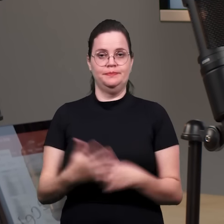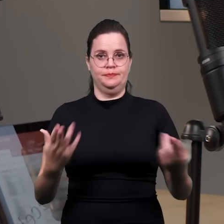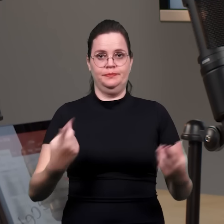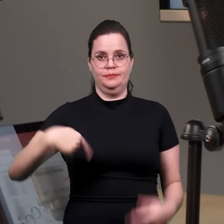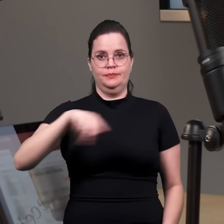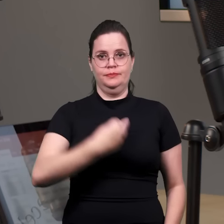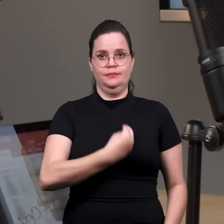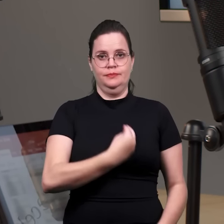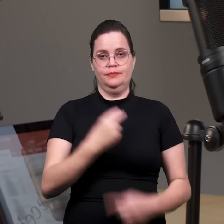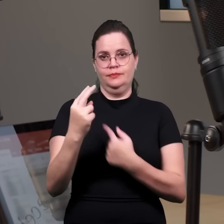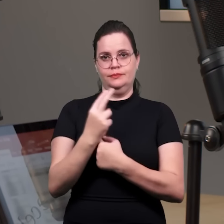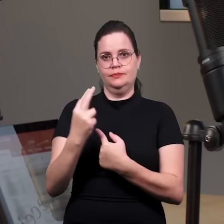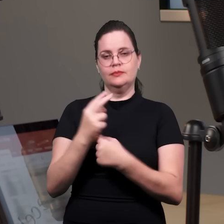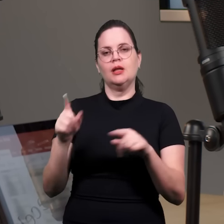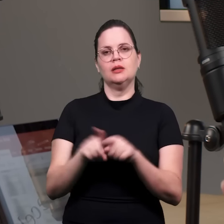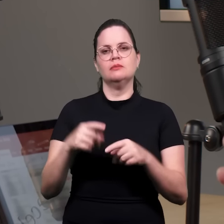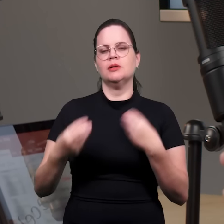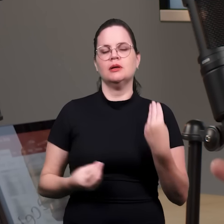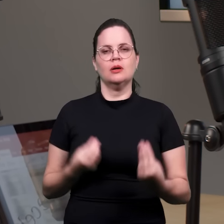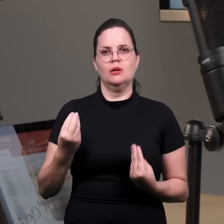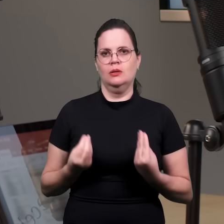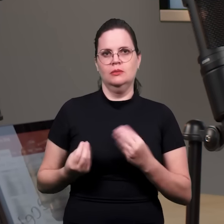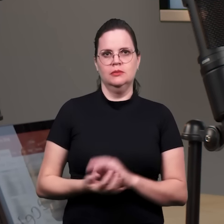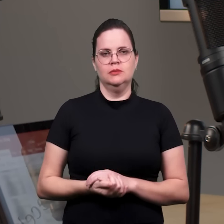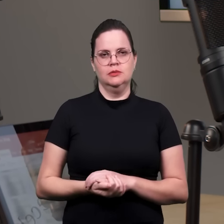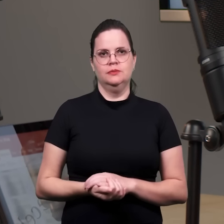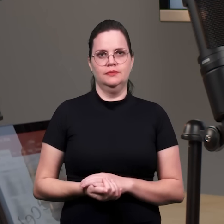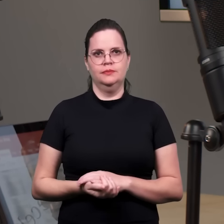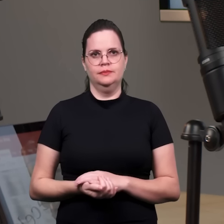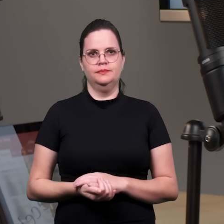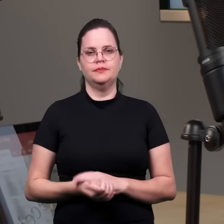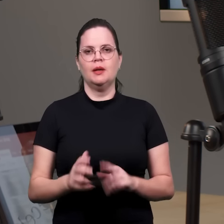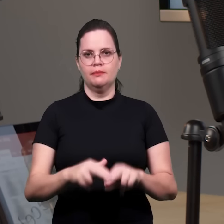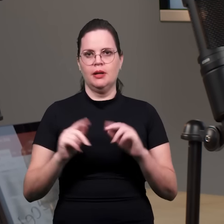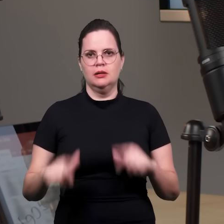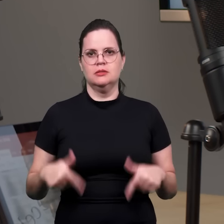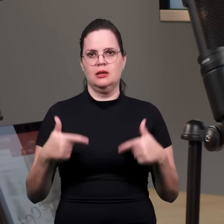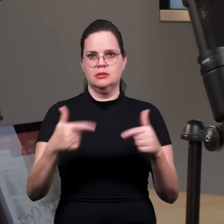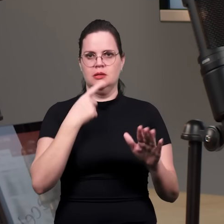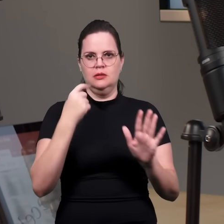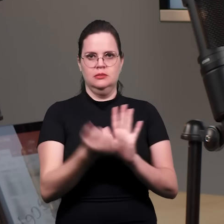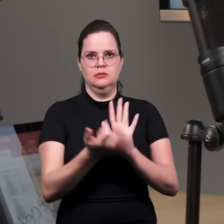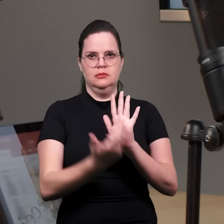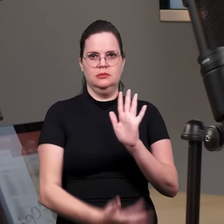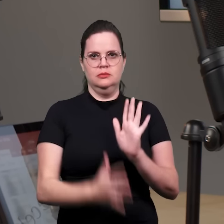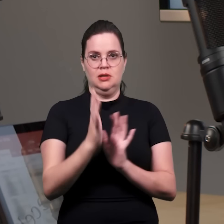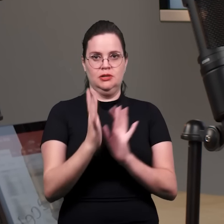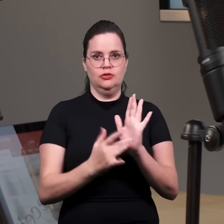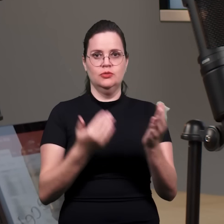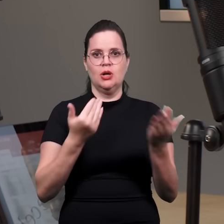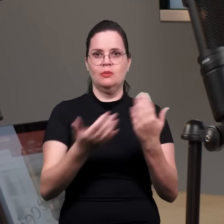espiritual, de tudo que alcançamos do Senhor, ela vem pela essa operação do sangue de Jesus, que é o seu